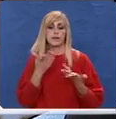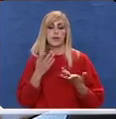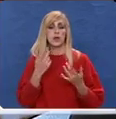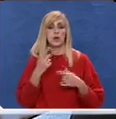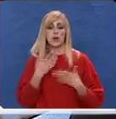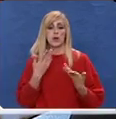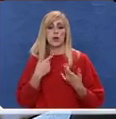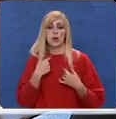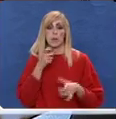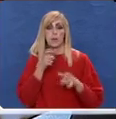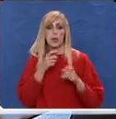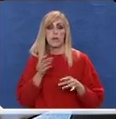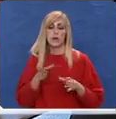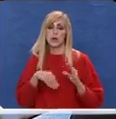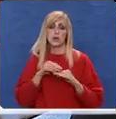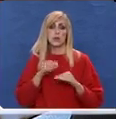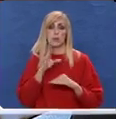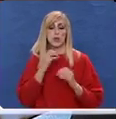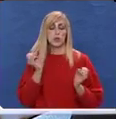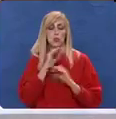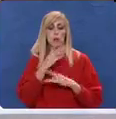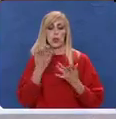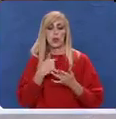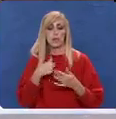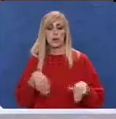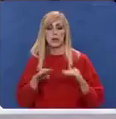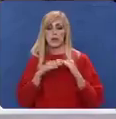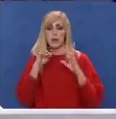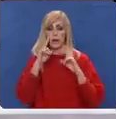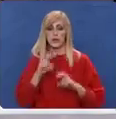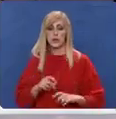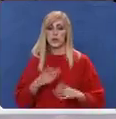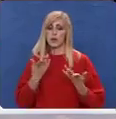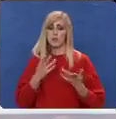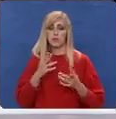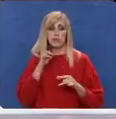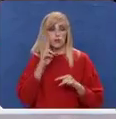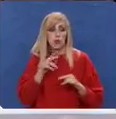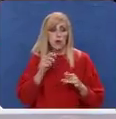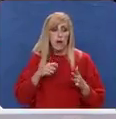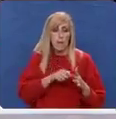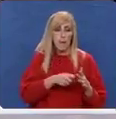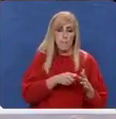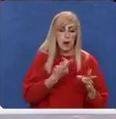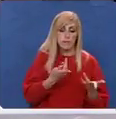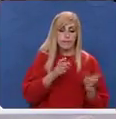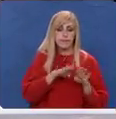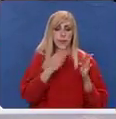não há mais a dizer se é vitória devolveu investigação há sinais de arrombamento não há sinais de arrombamento